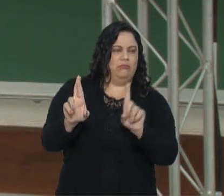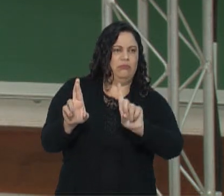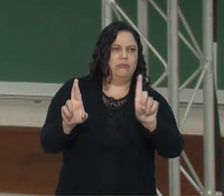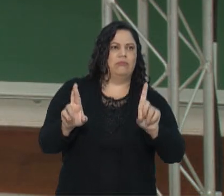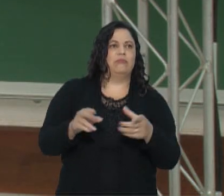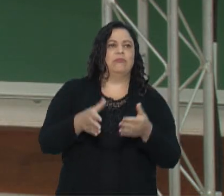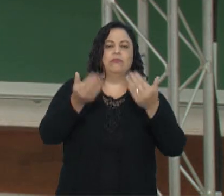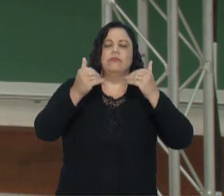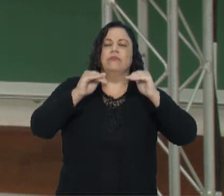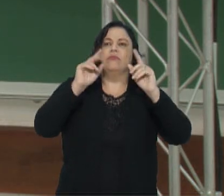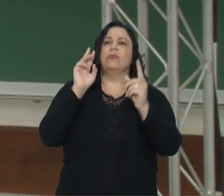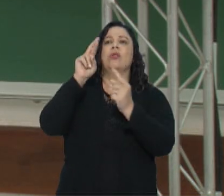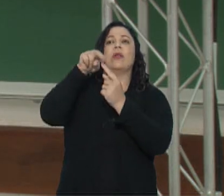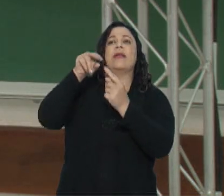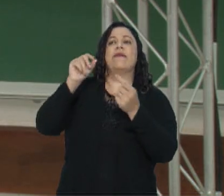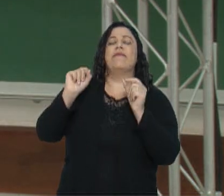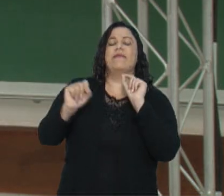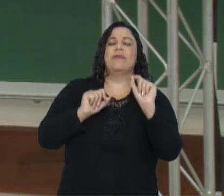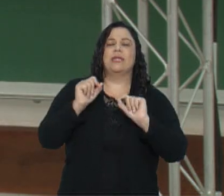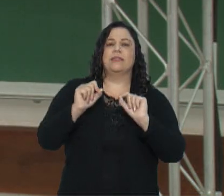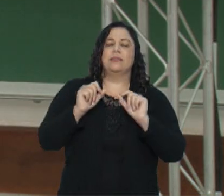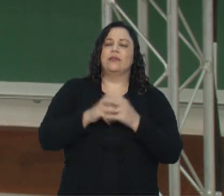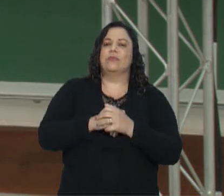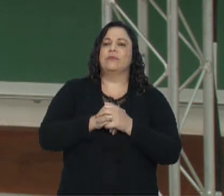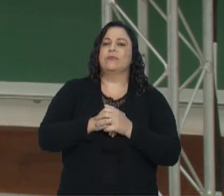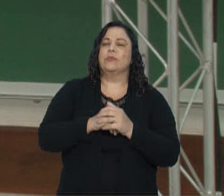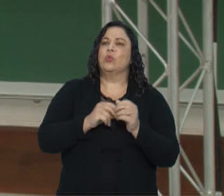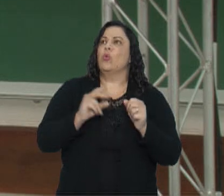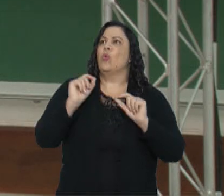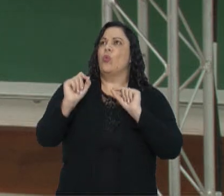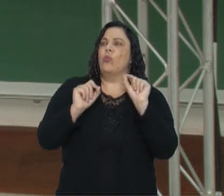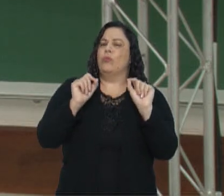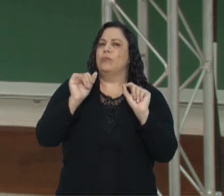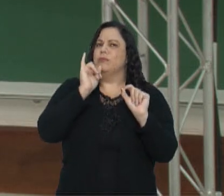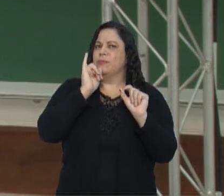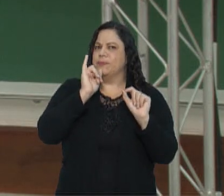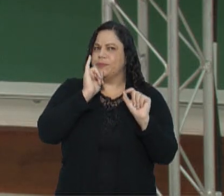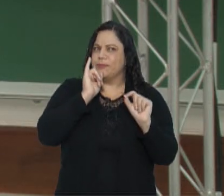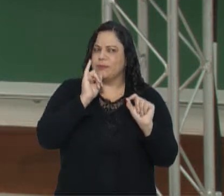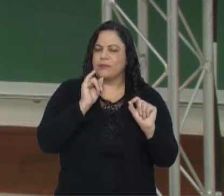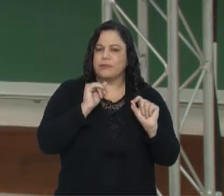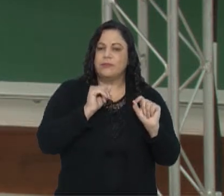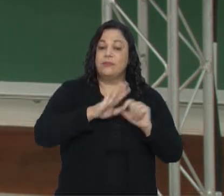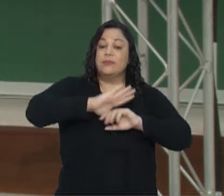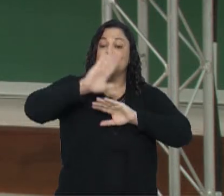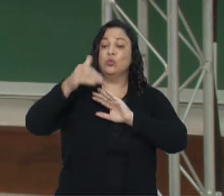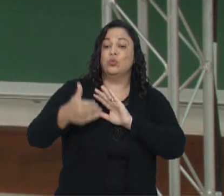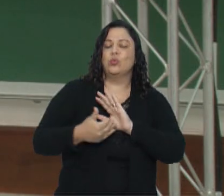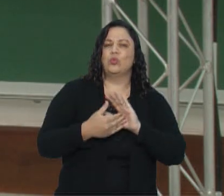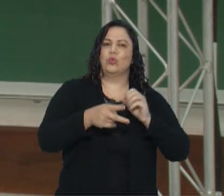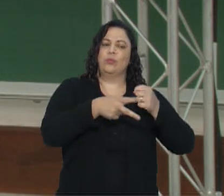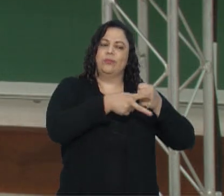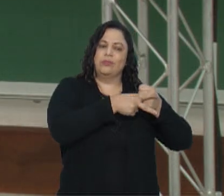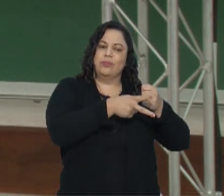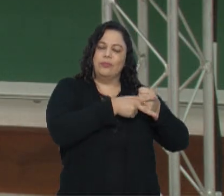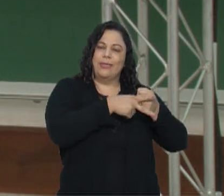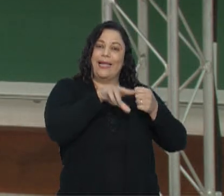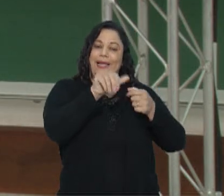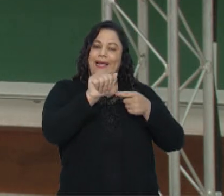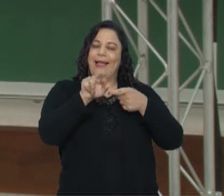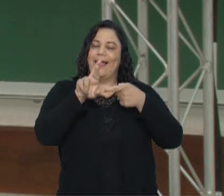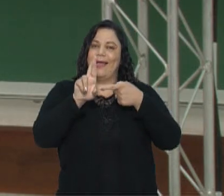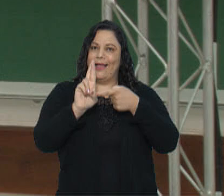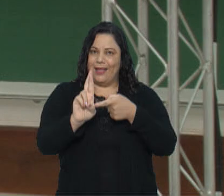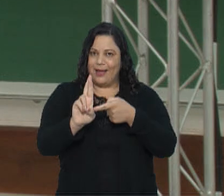com referencial a isso, as conjugações, ou seja, todos os verbos que têm a terminação ar,